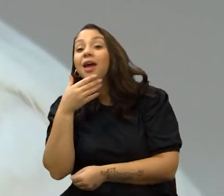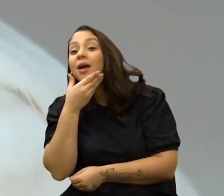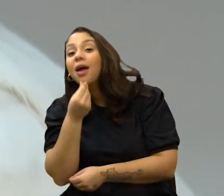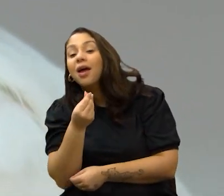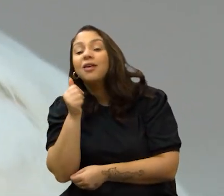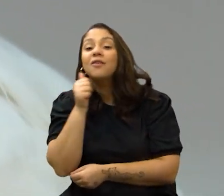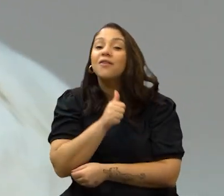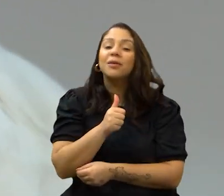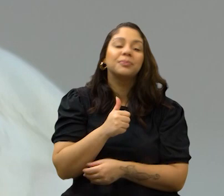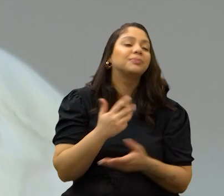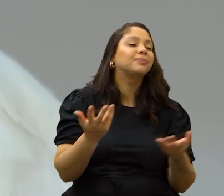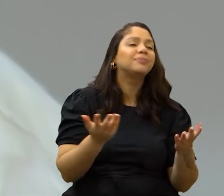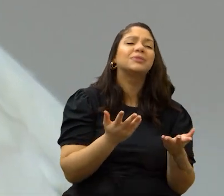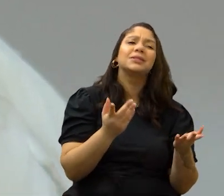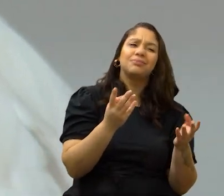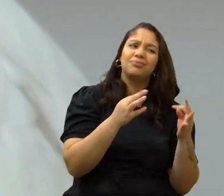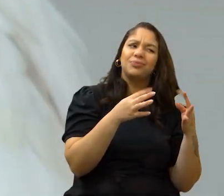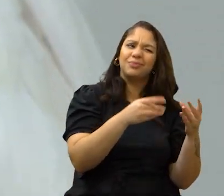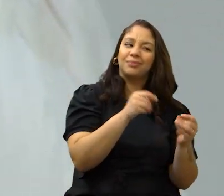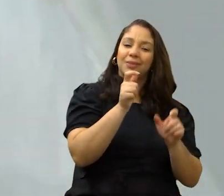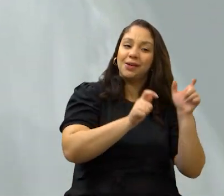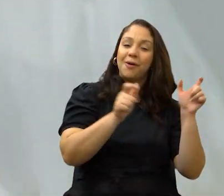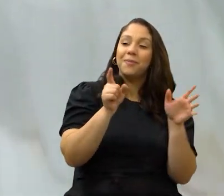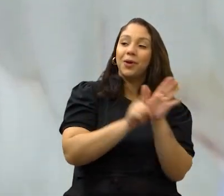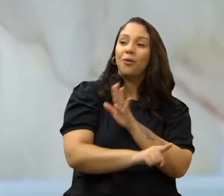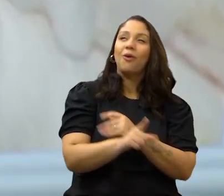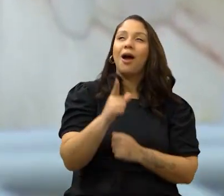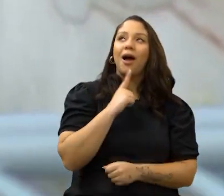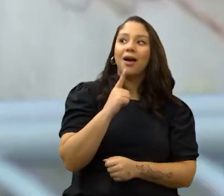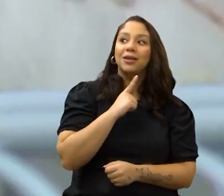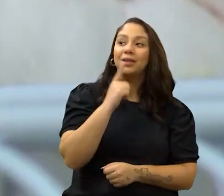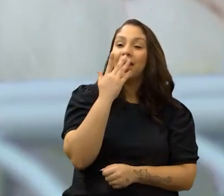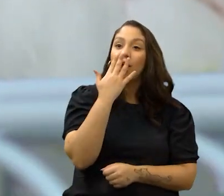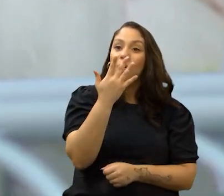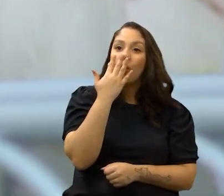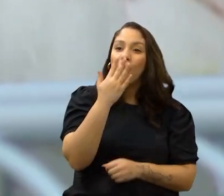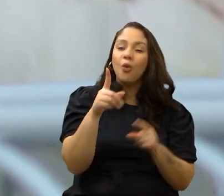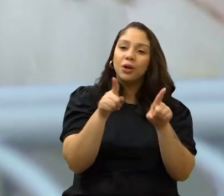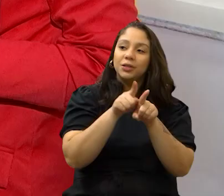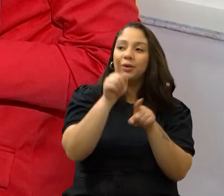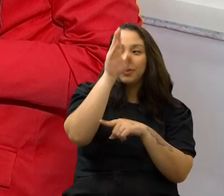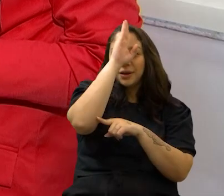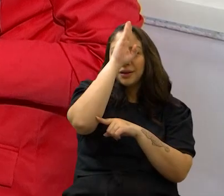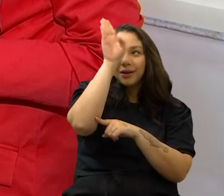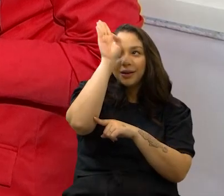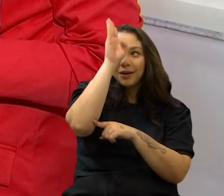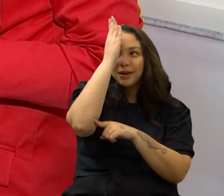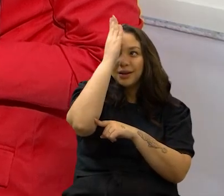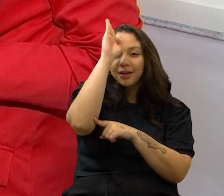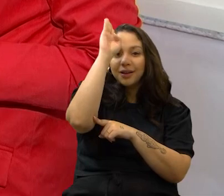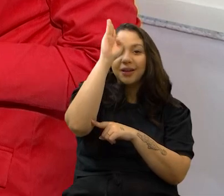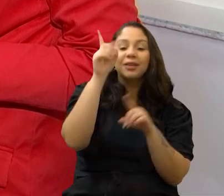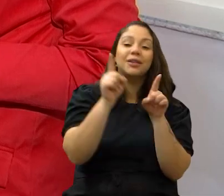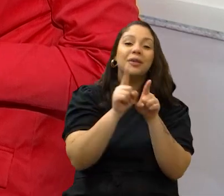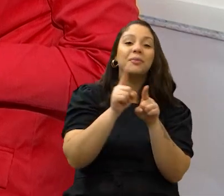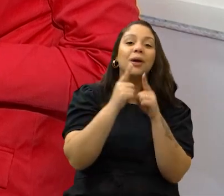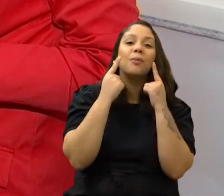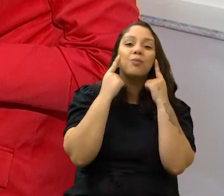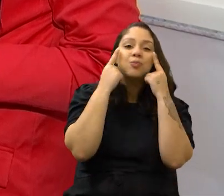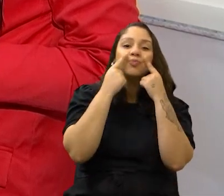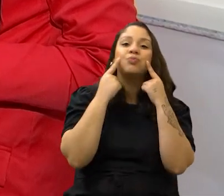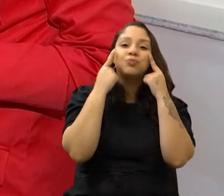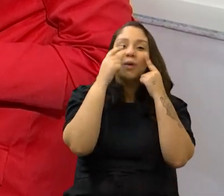tem muita gente pergunta, né? Que tem coloração, tamanho do topete, bochecha